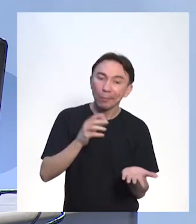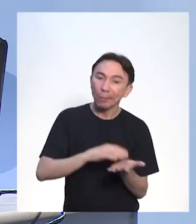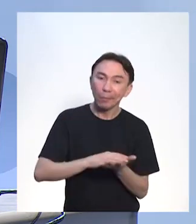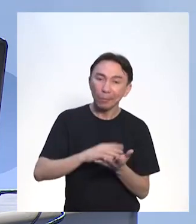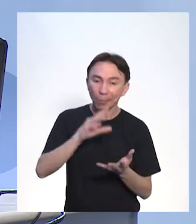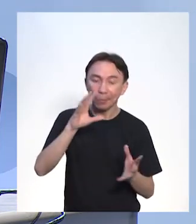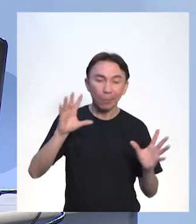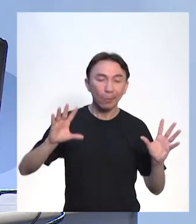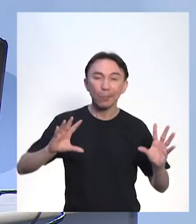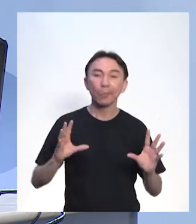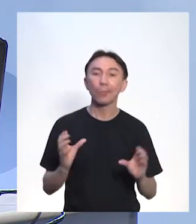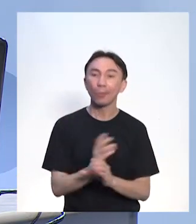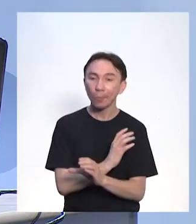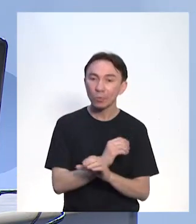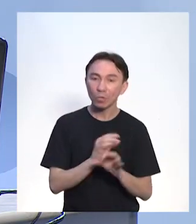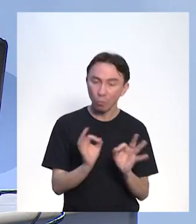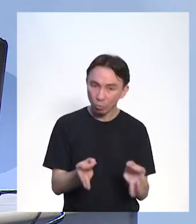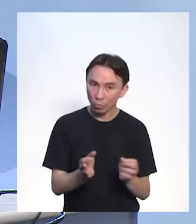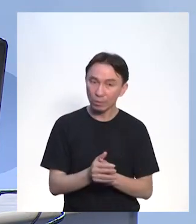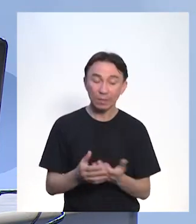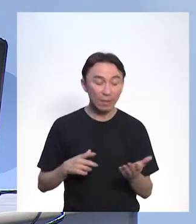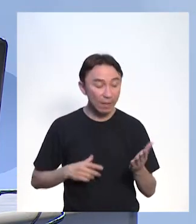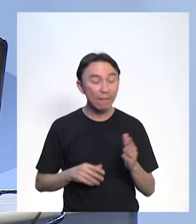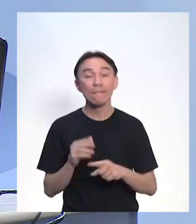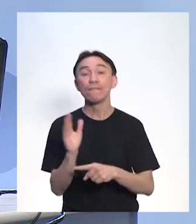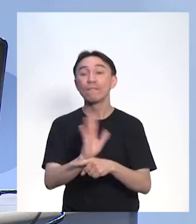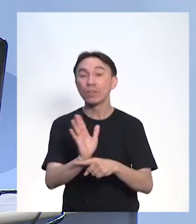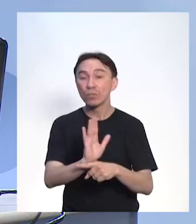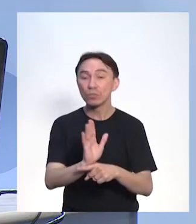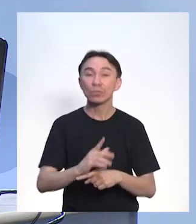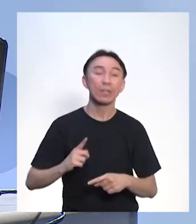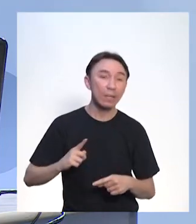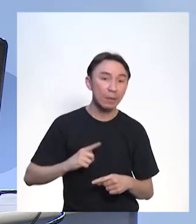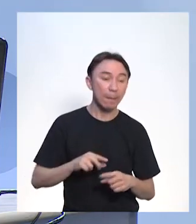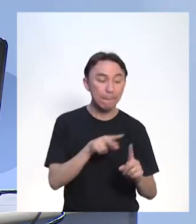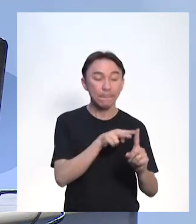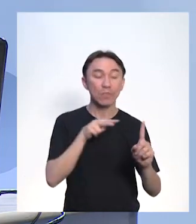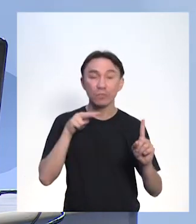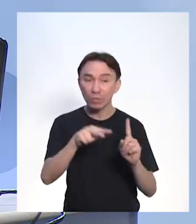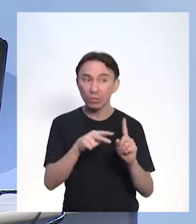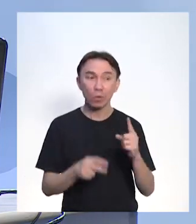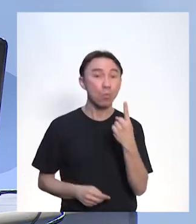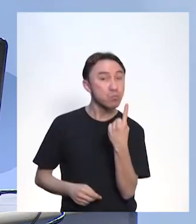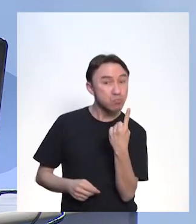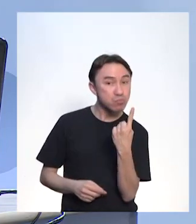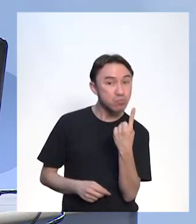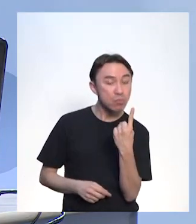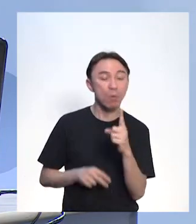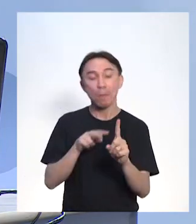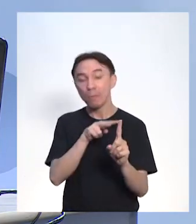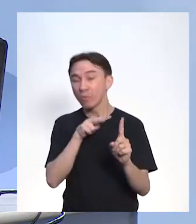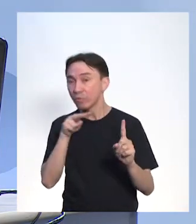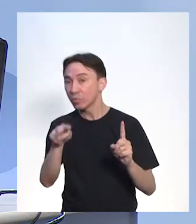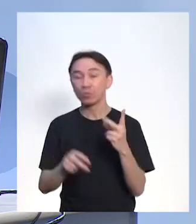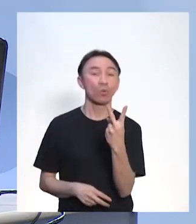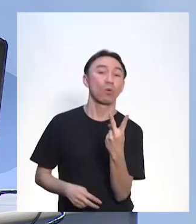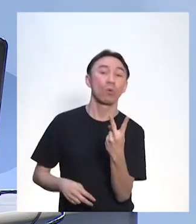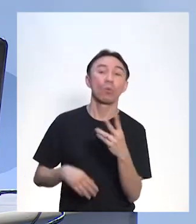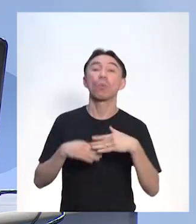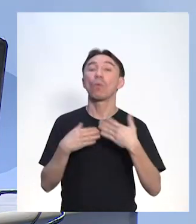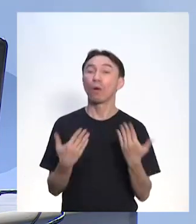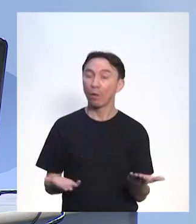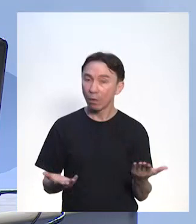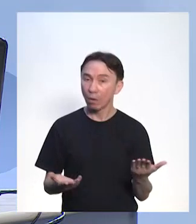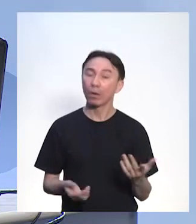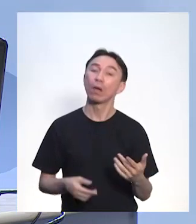pontos de vista ou vai apresentar um ponto de vista só? Se ele apresentar só um ponto de vista, it's a biased test. É um texto